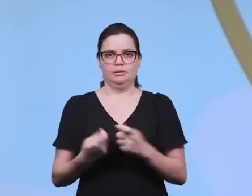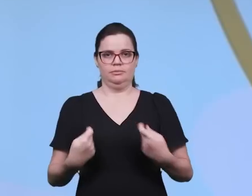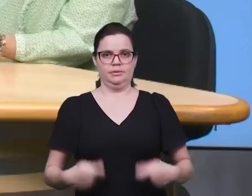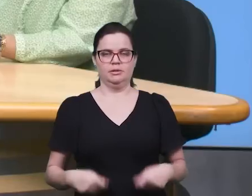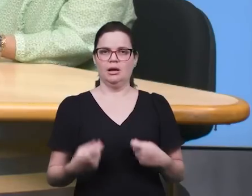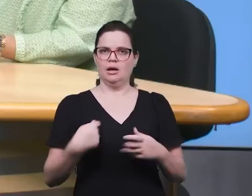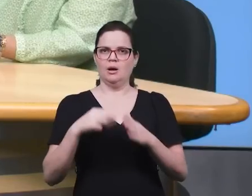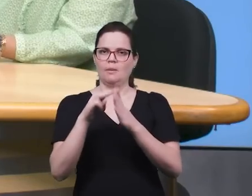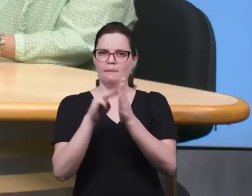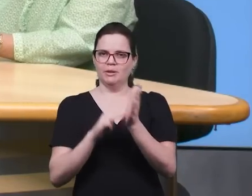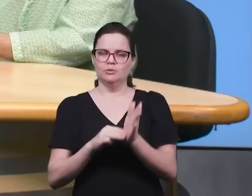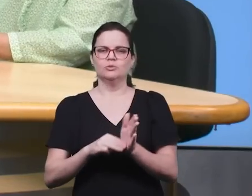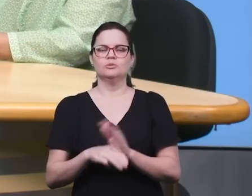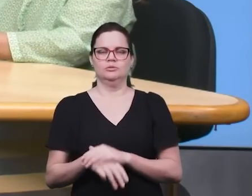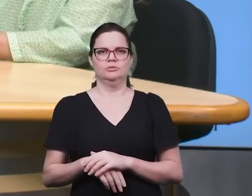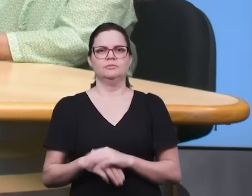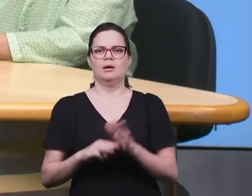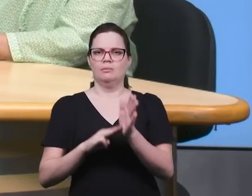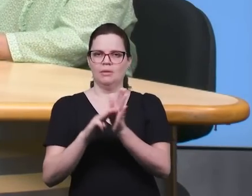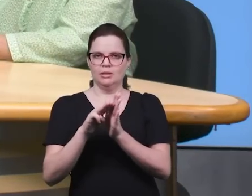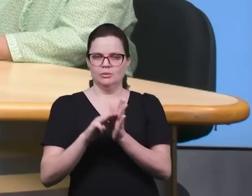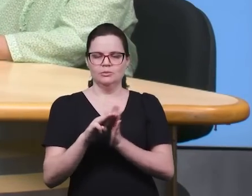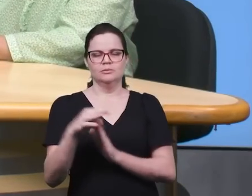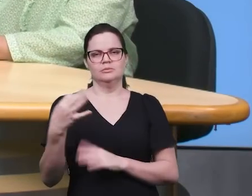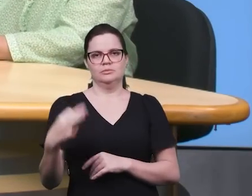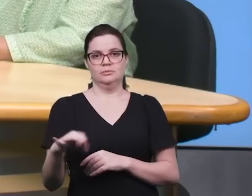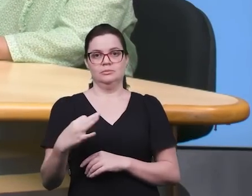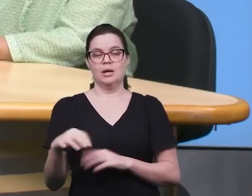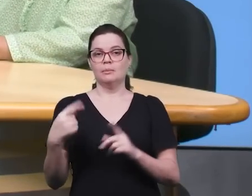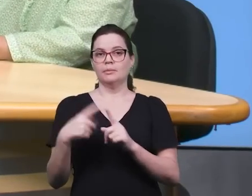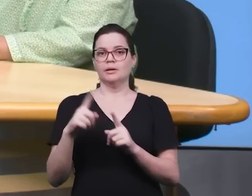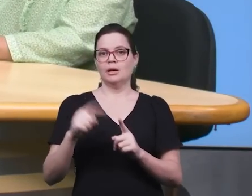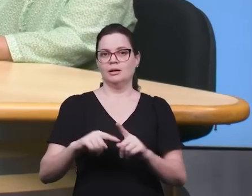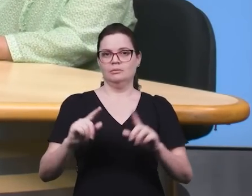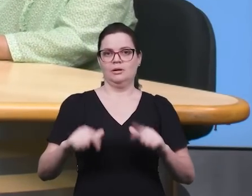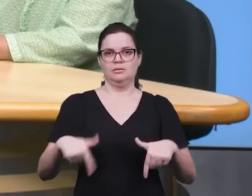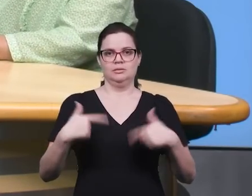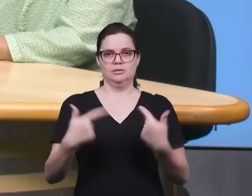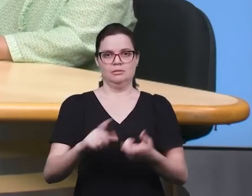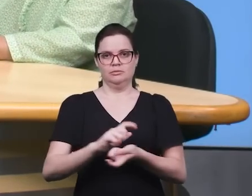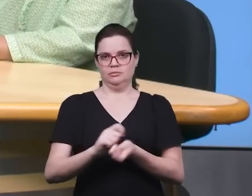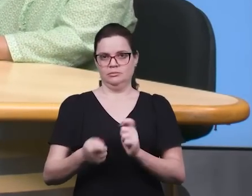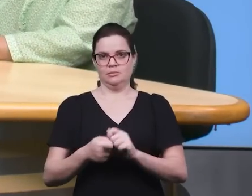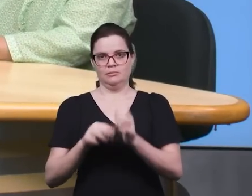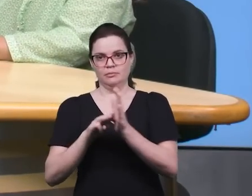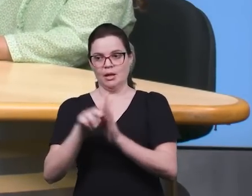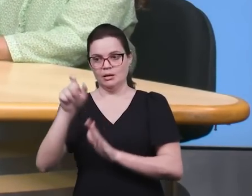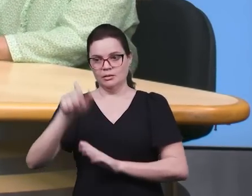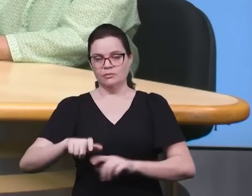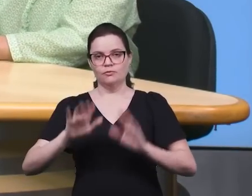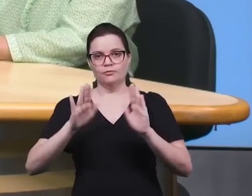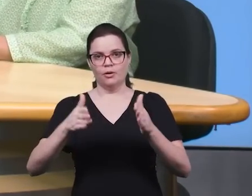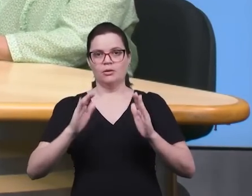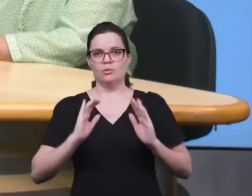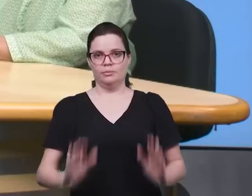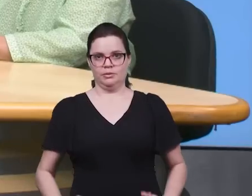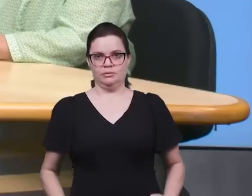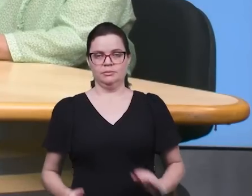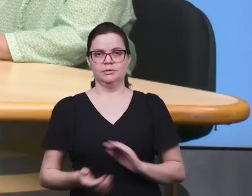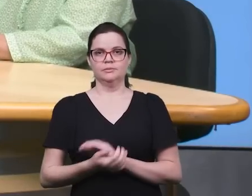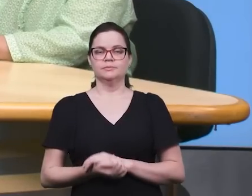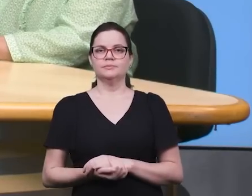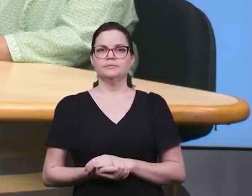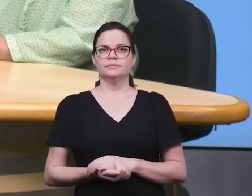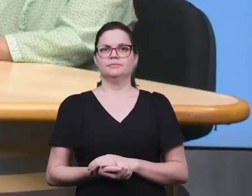uma metodologia. Uma né? metodologia, exatamente. Certo. É uma aplicação metodológica de comportamento. Ah, entendi. Então,